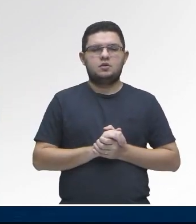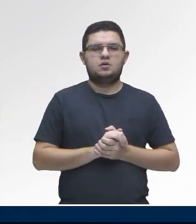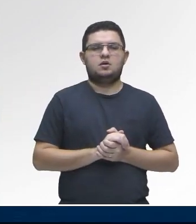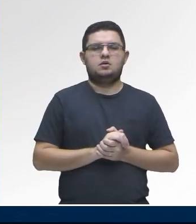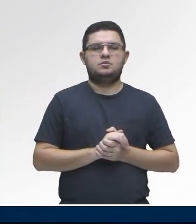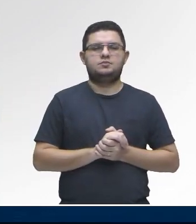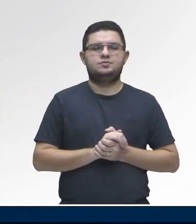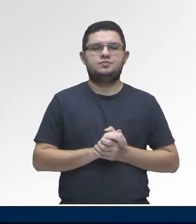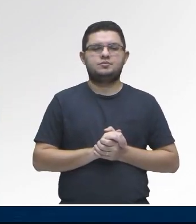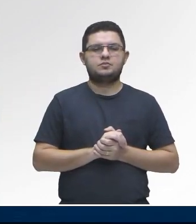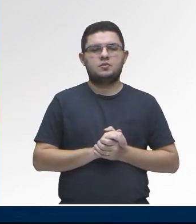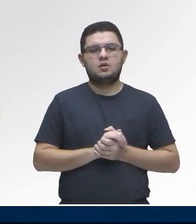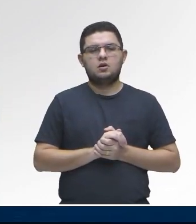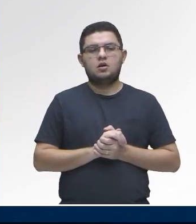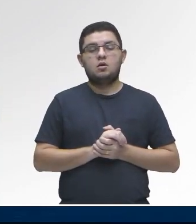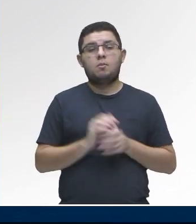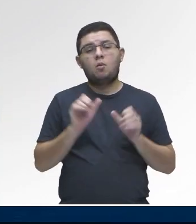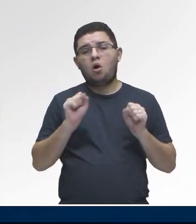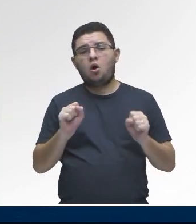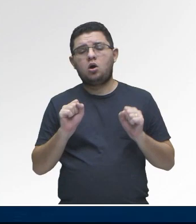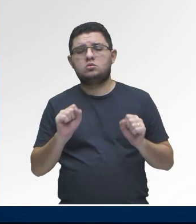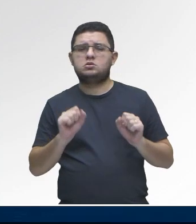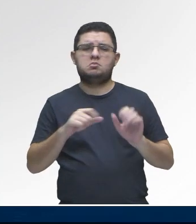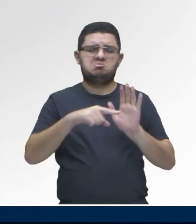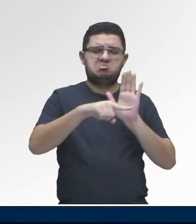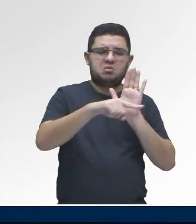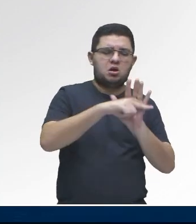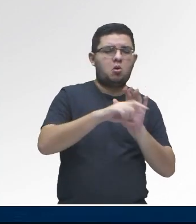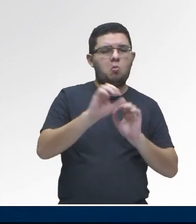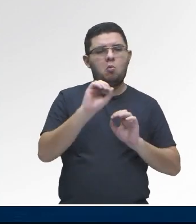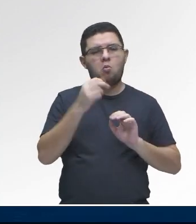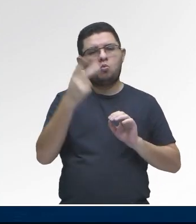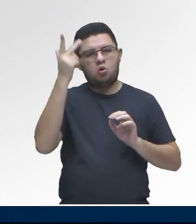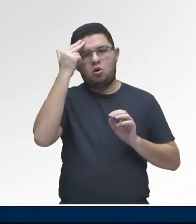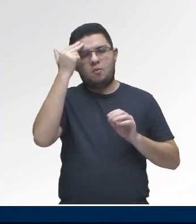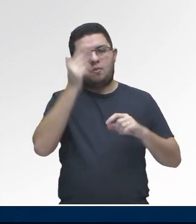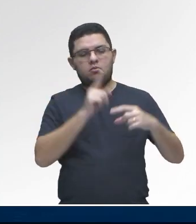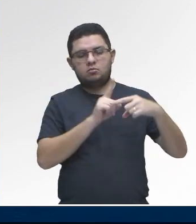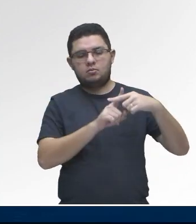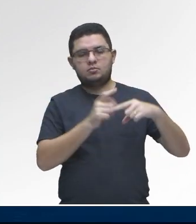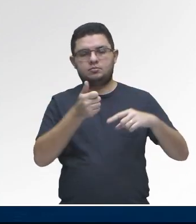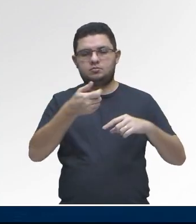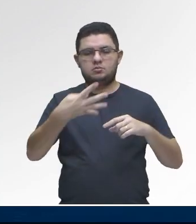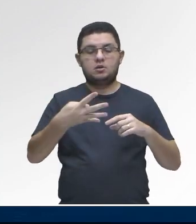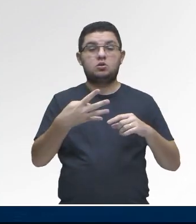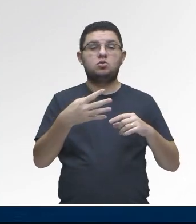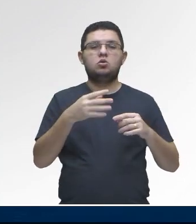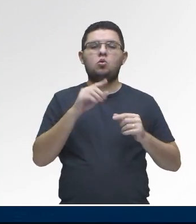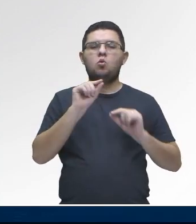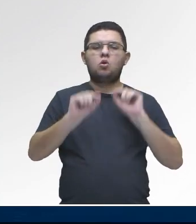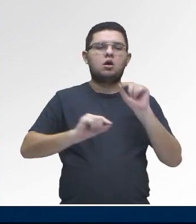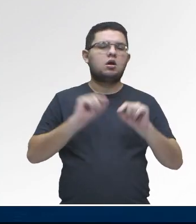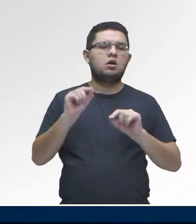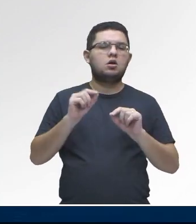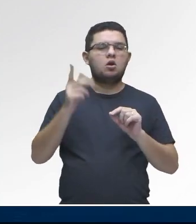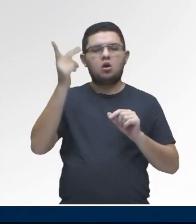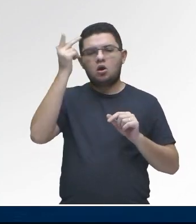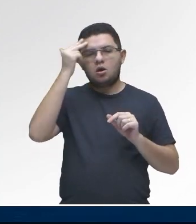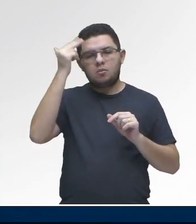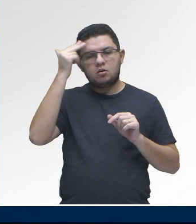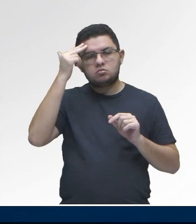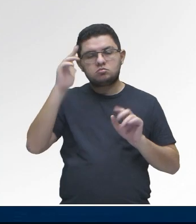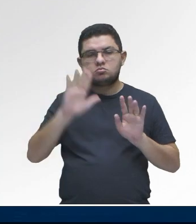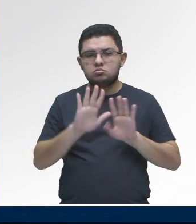196, porque menos 14 ao quadrado é menos 14, que multiplicado por